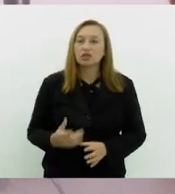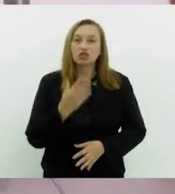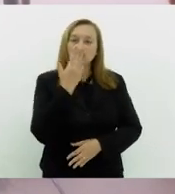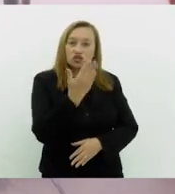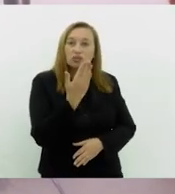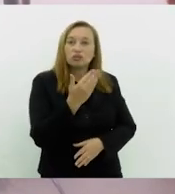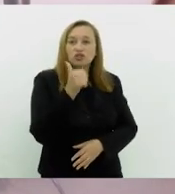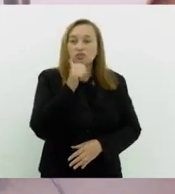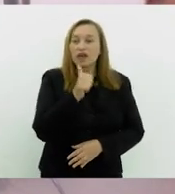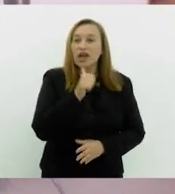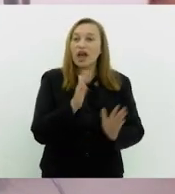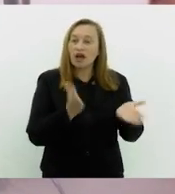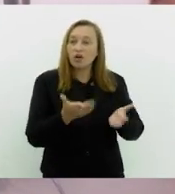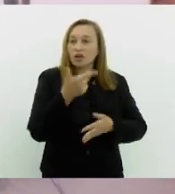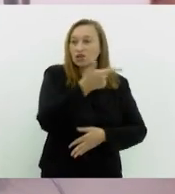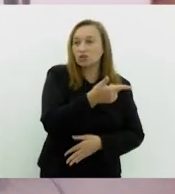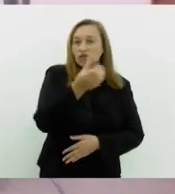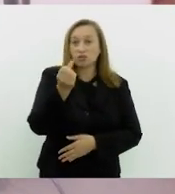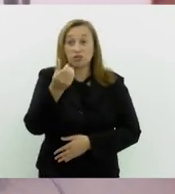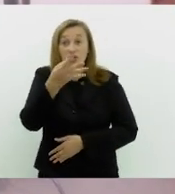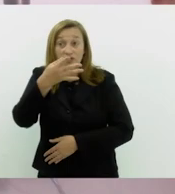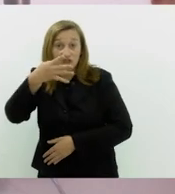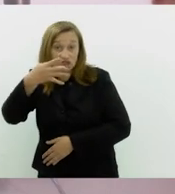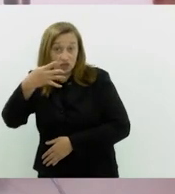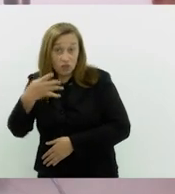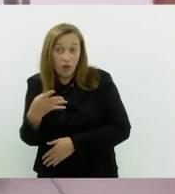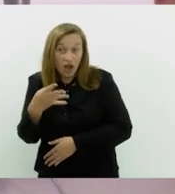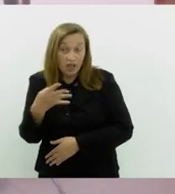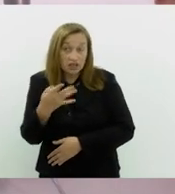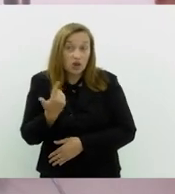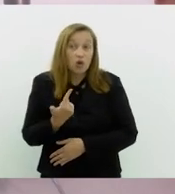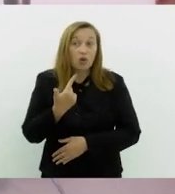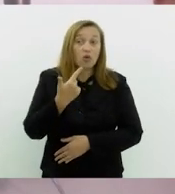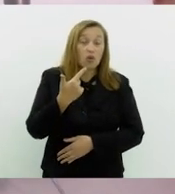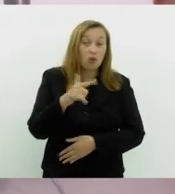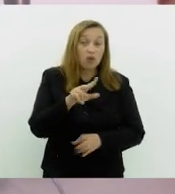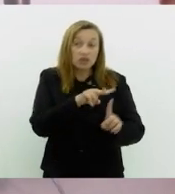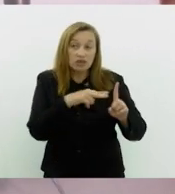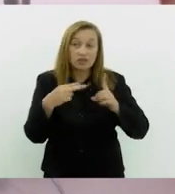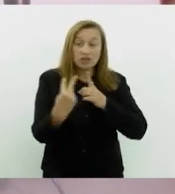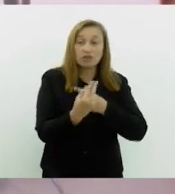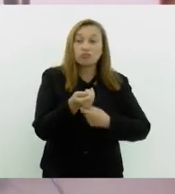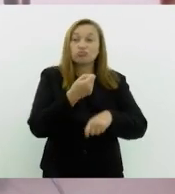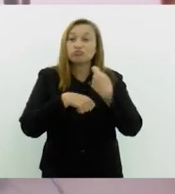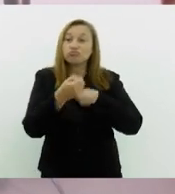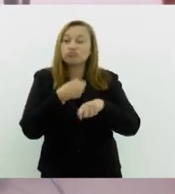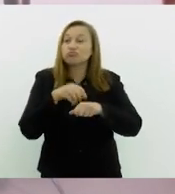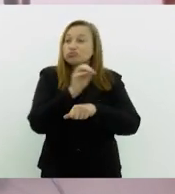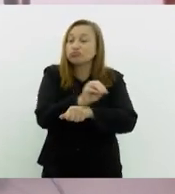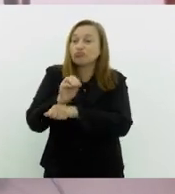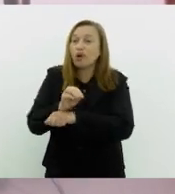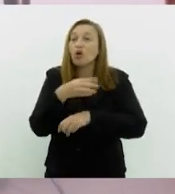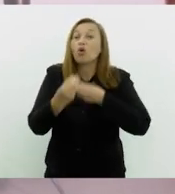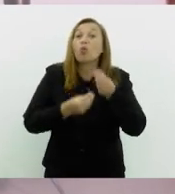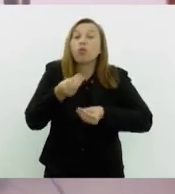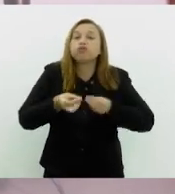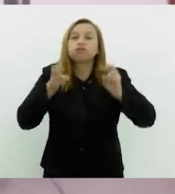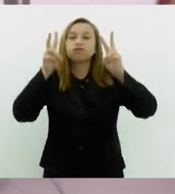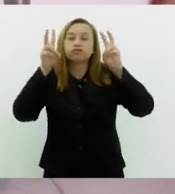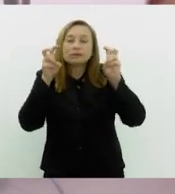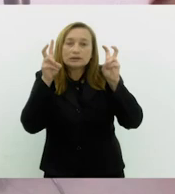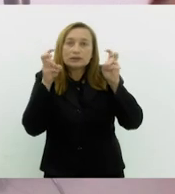E a gente está aqui agora, em 2024, né, por uma outra vertente, que é pela economia do cuidado, mas como que é um tema